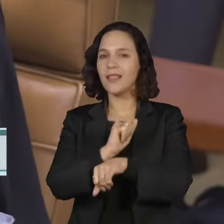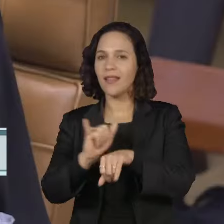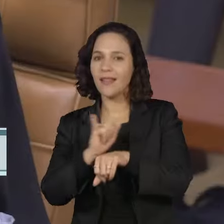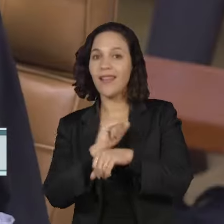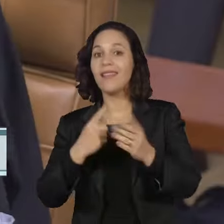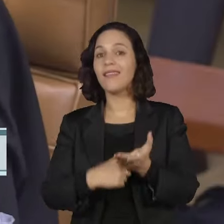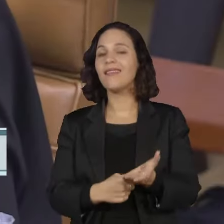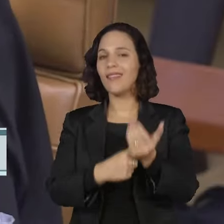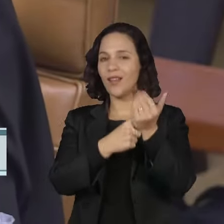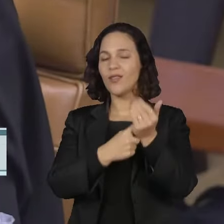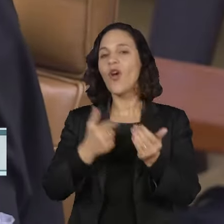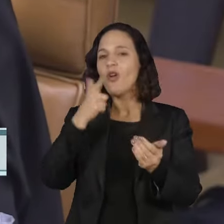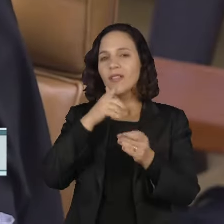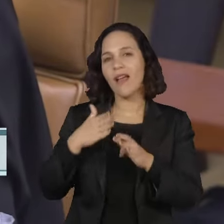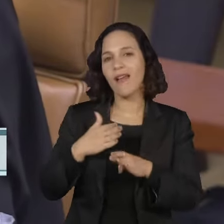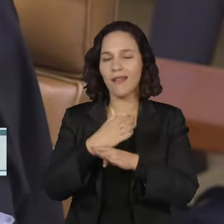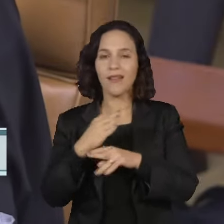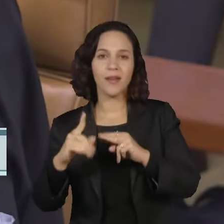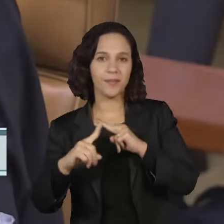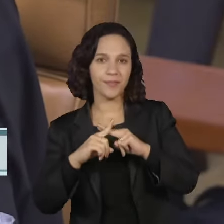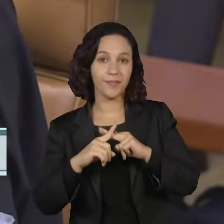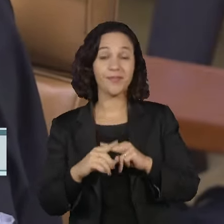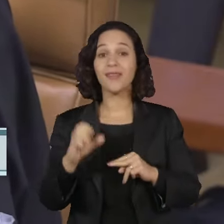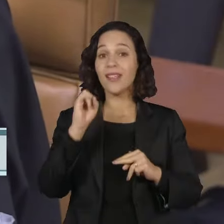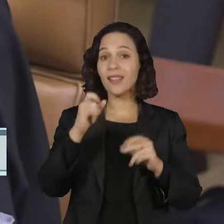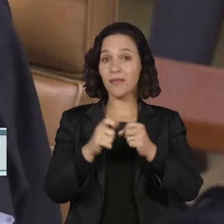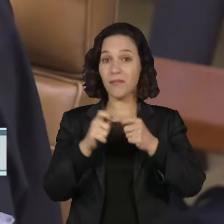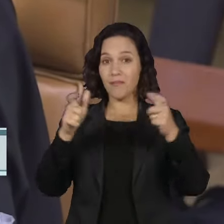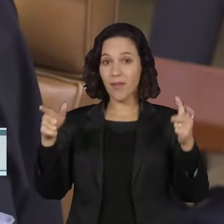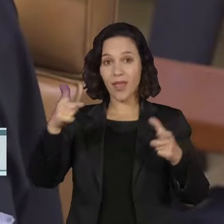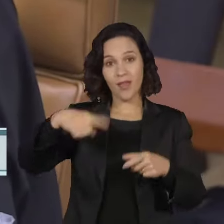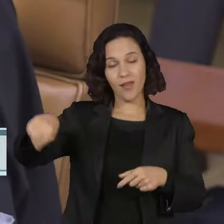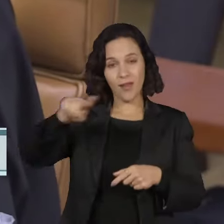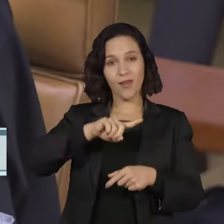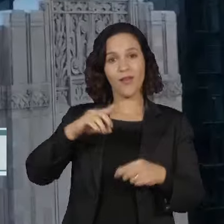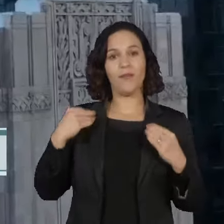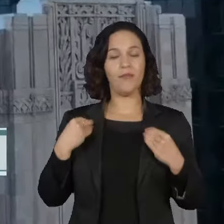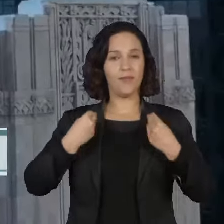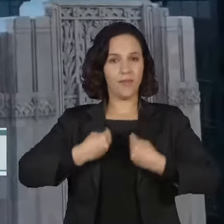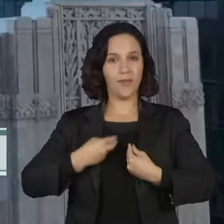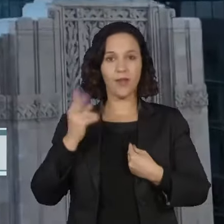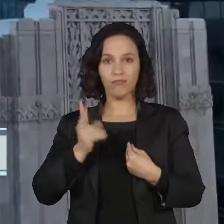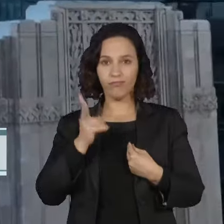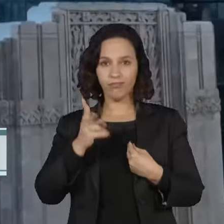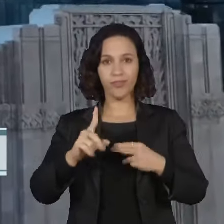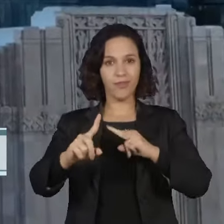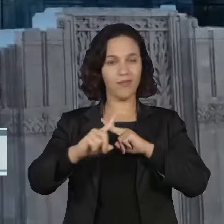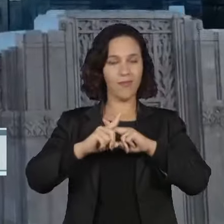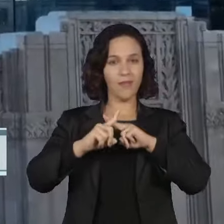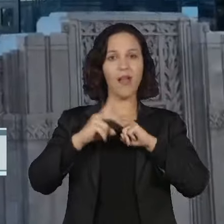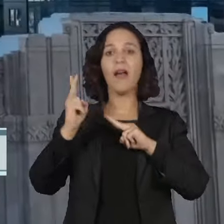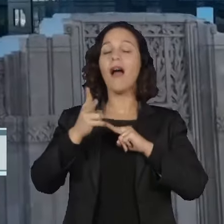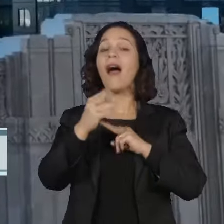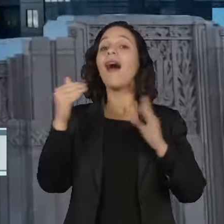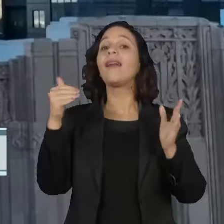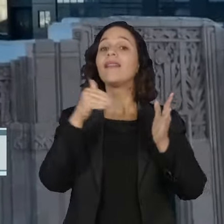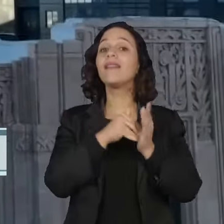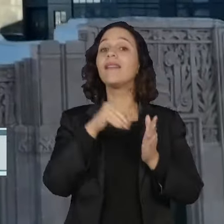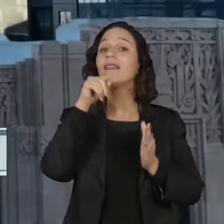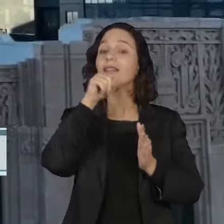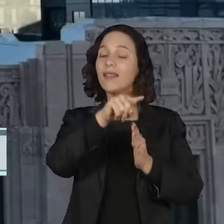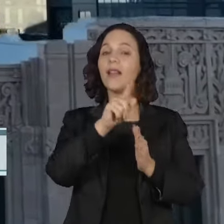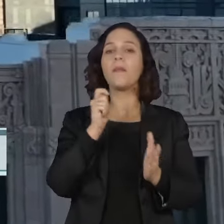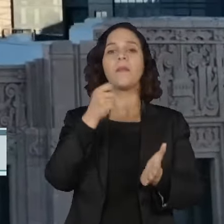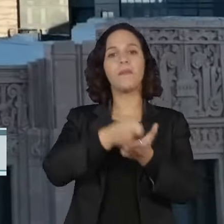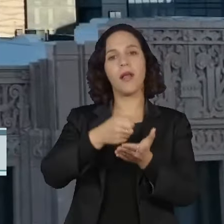que burlam o bloqueio da rede social. Se a maioria dos ministros seguir o voto de Morais, a suspensão do X no Brasil vale até que a plataforma